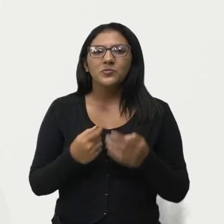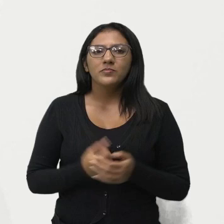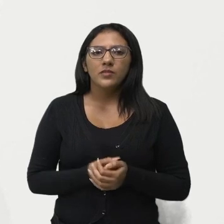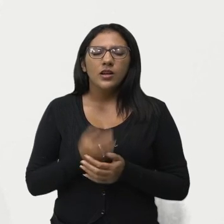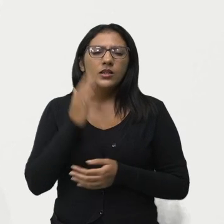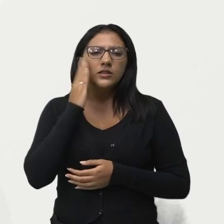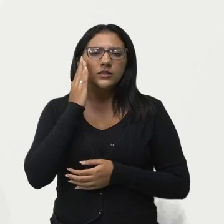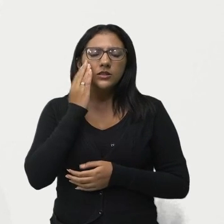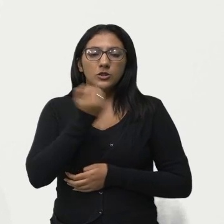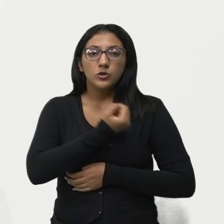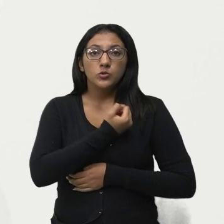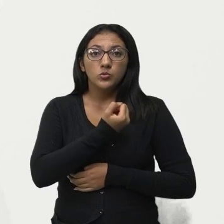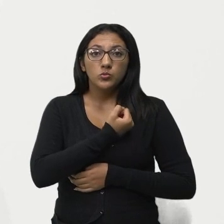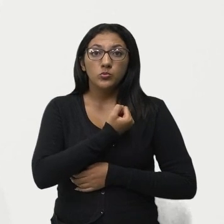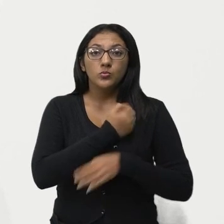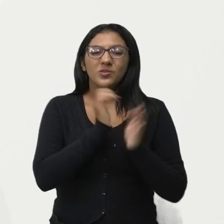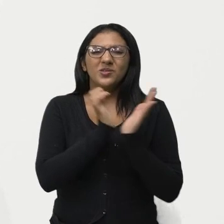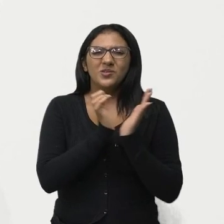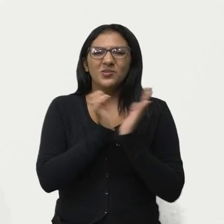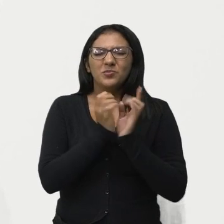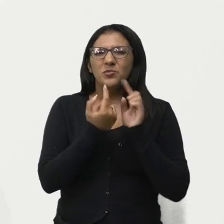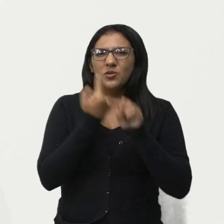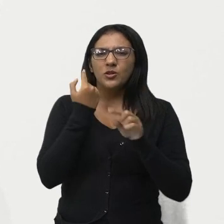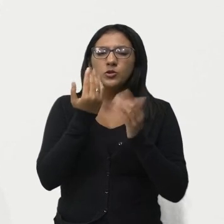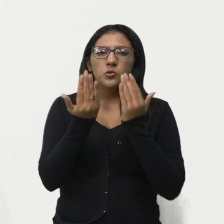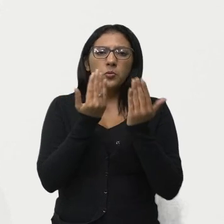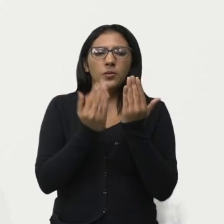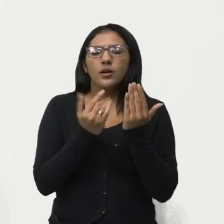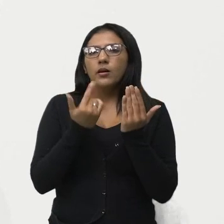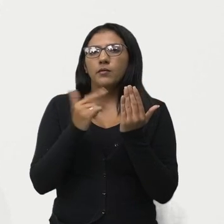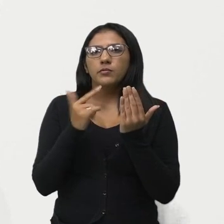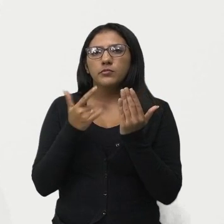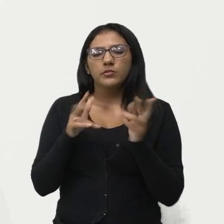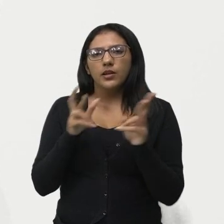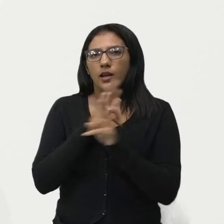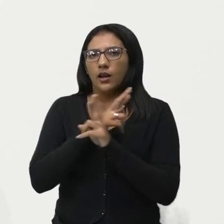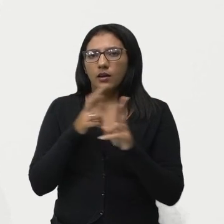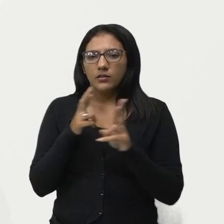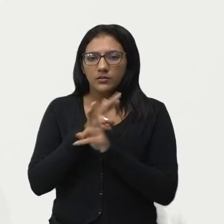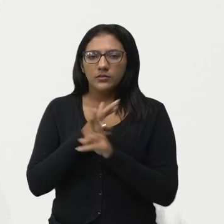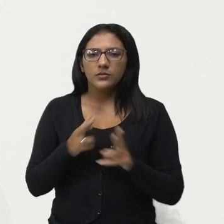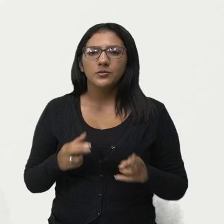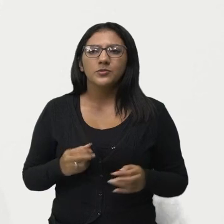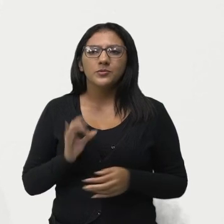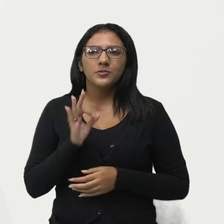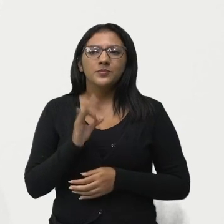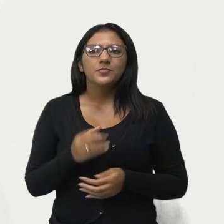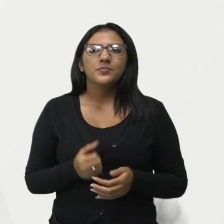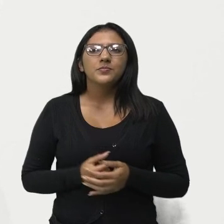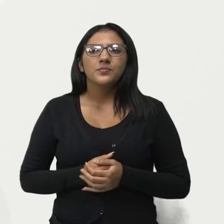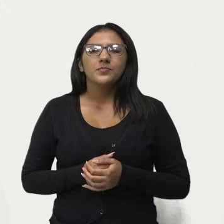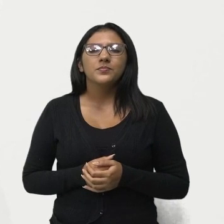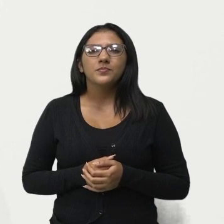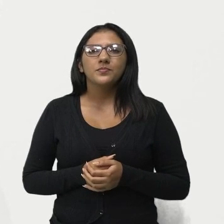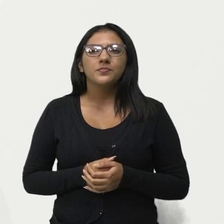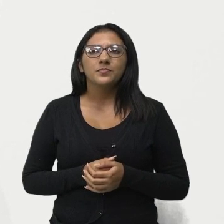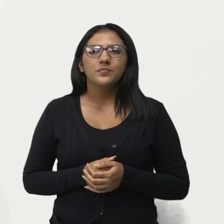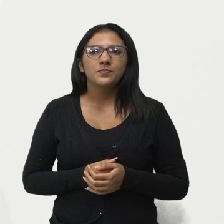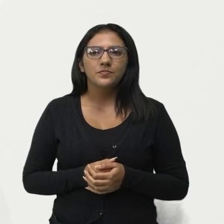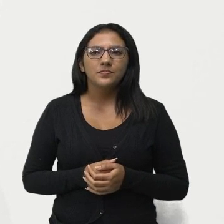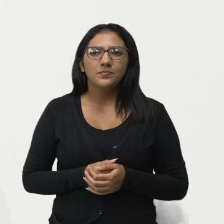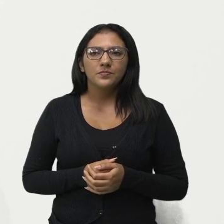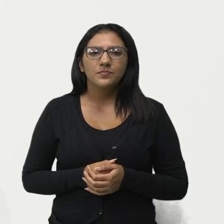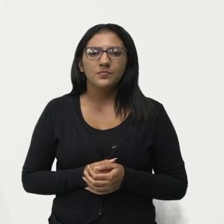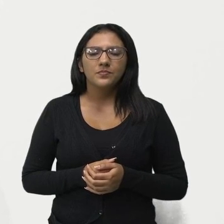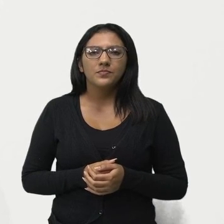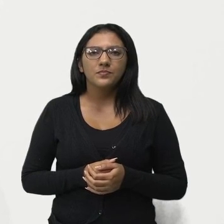os números não são inversamente proporcionais. Beleza? Então, bora fazer